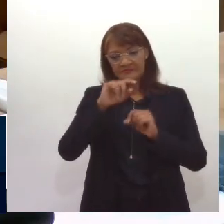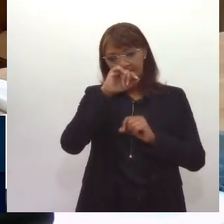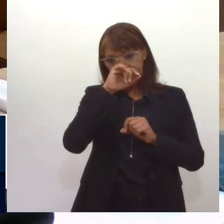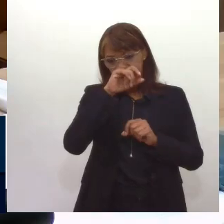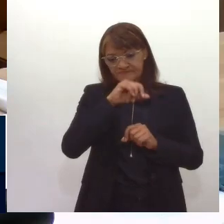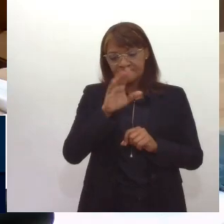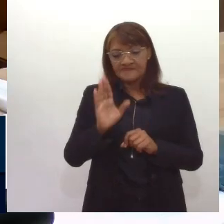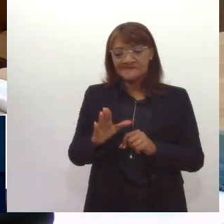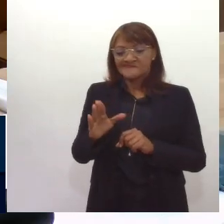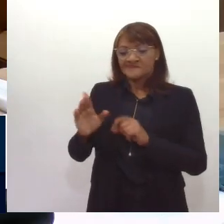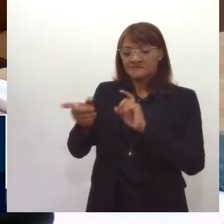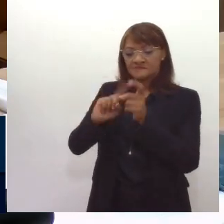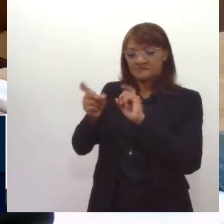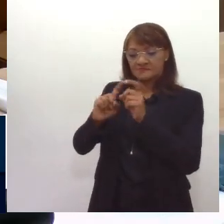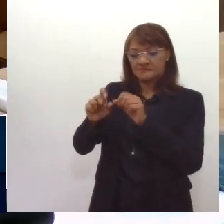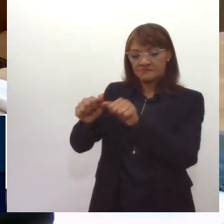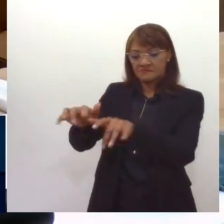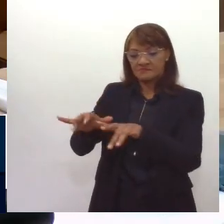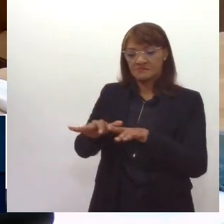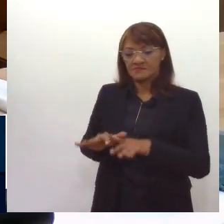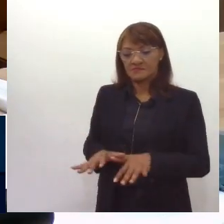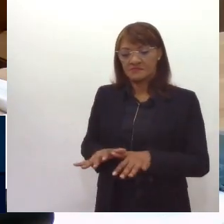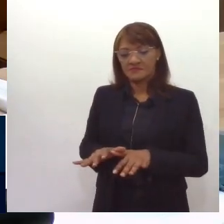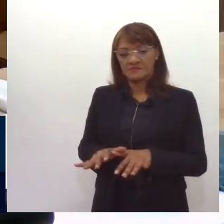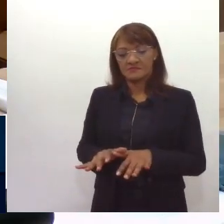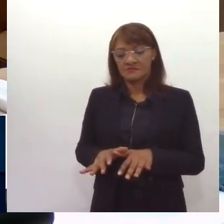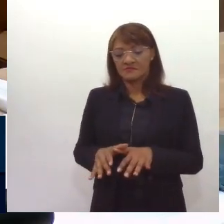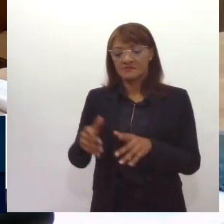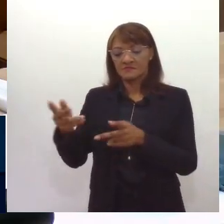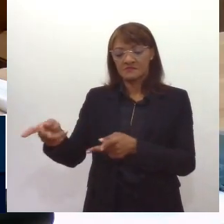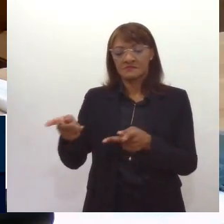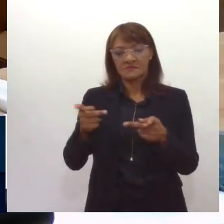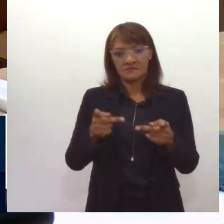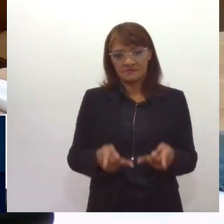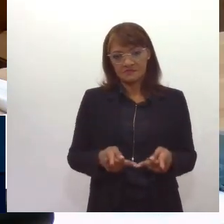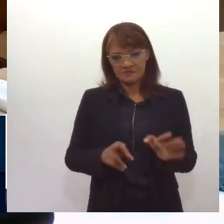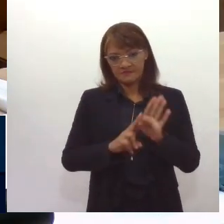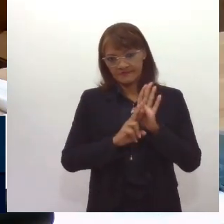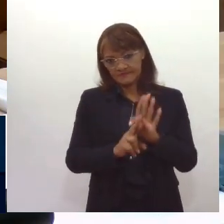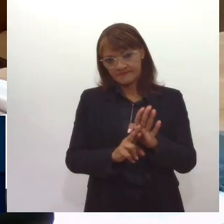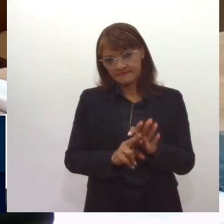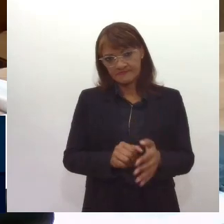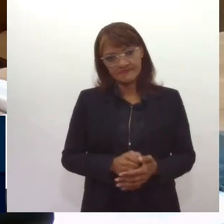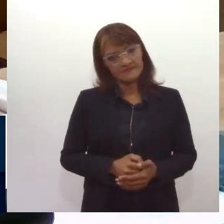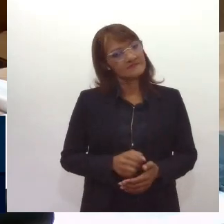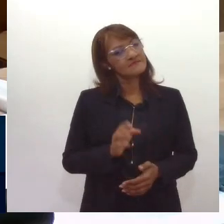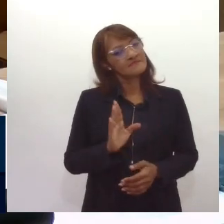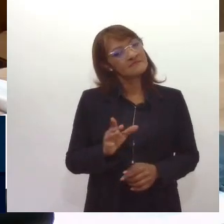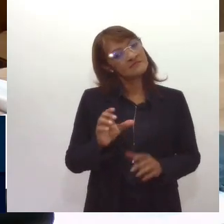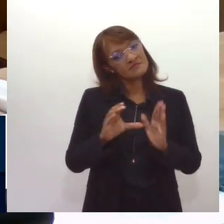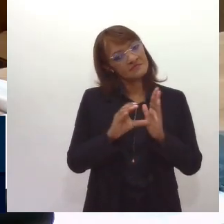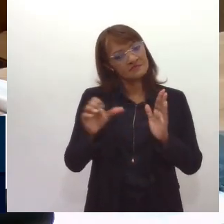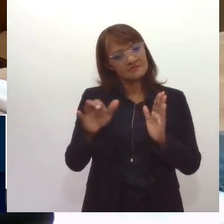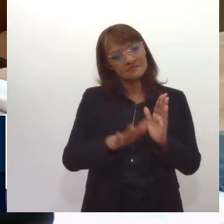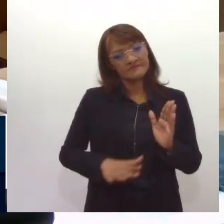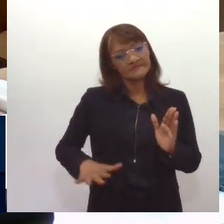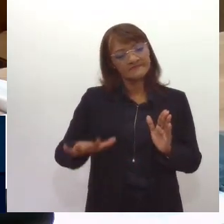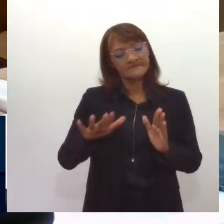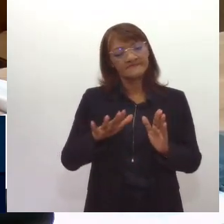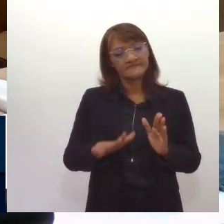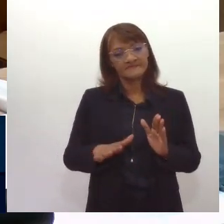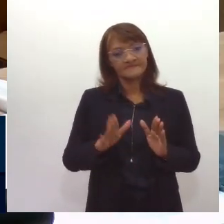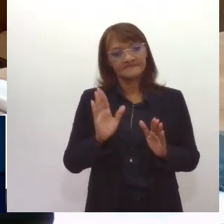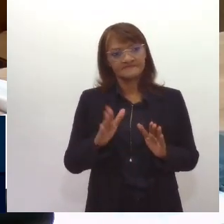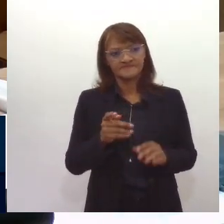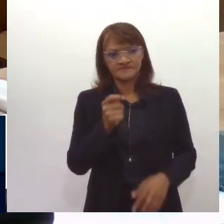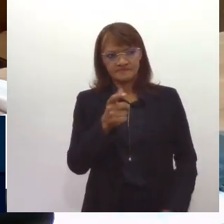aqui, convidar principalmente os representantes daquelas comunidades ali que são afetadas. Eu acho que quase todos